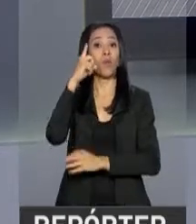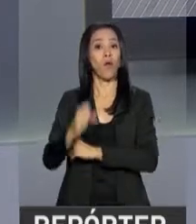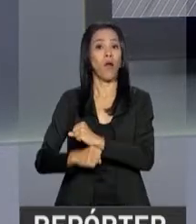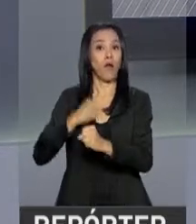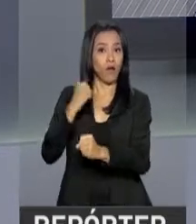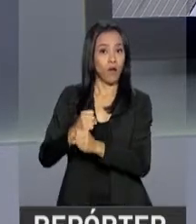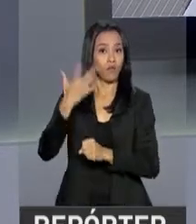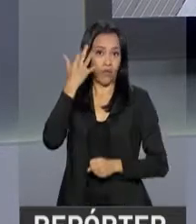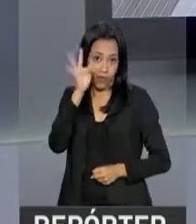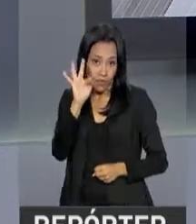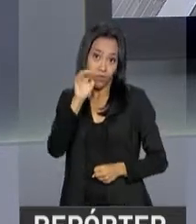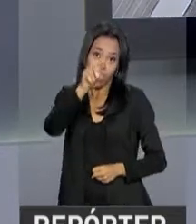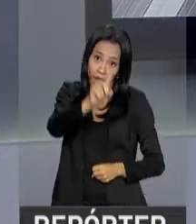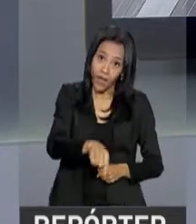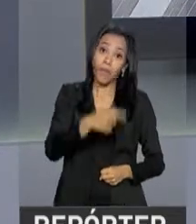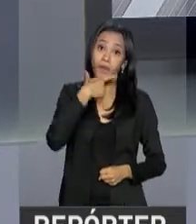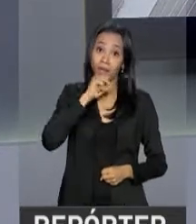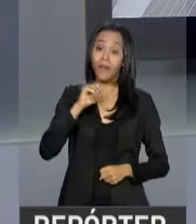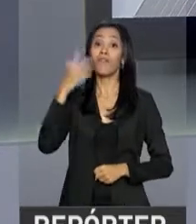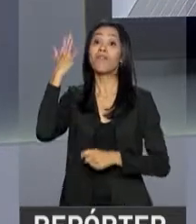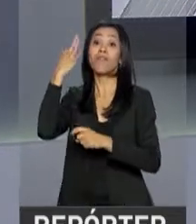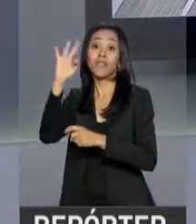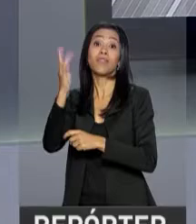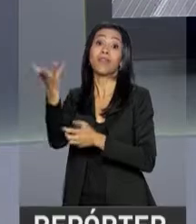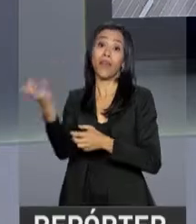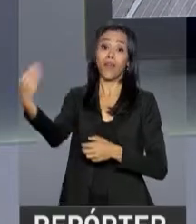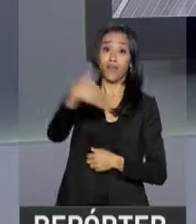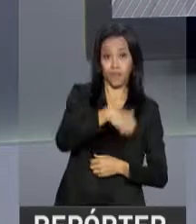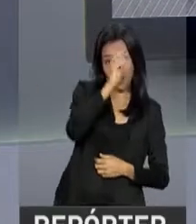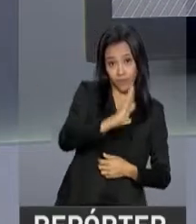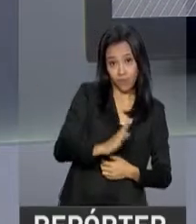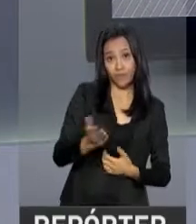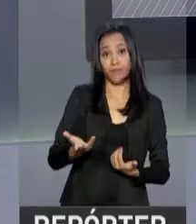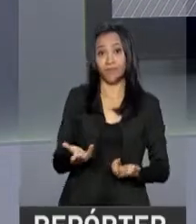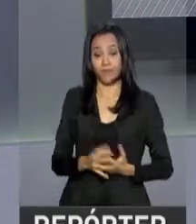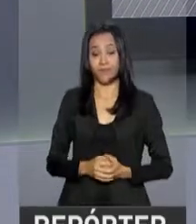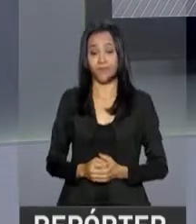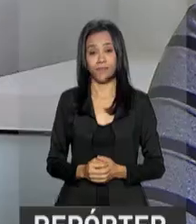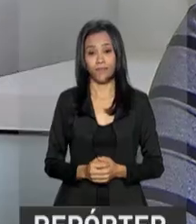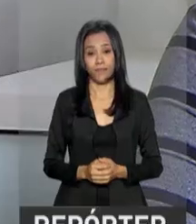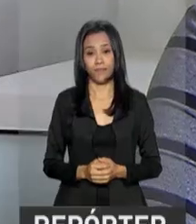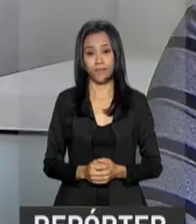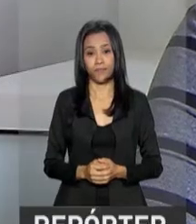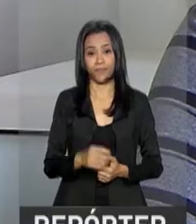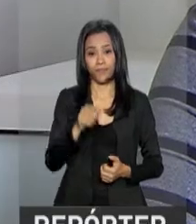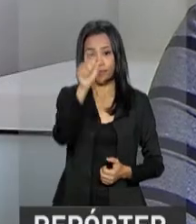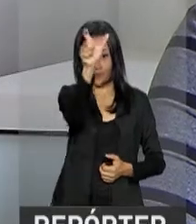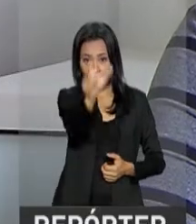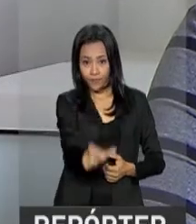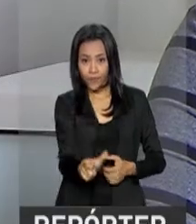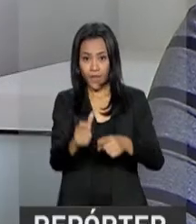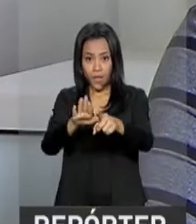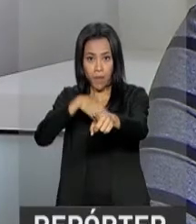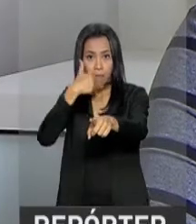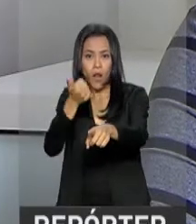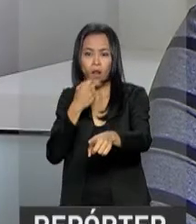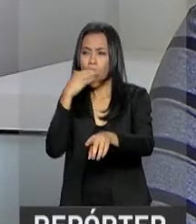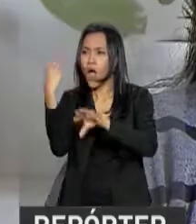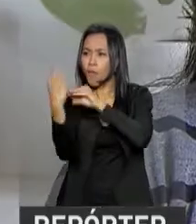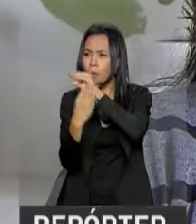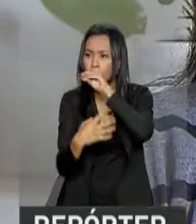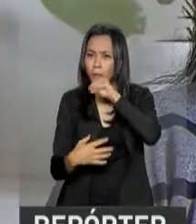programa serve também para os franceses que querem conhecer a nossa cultura para melhorar a pronúncia do